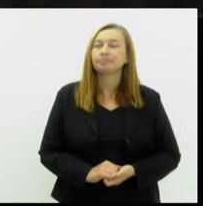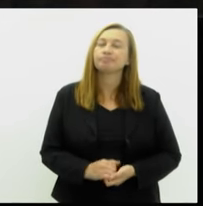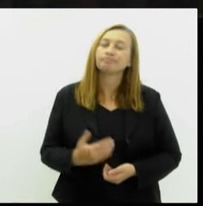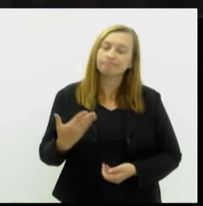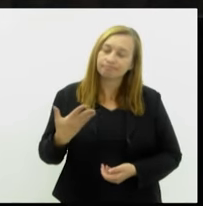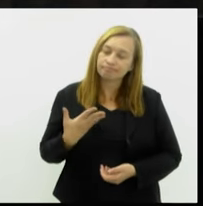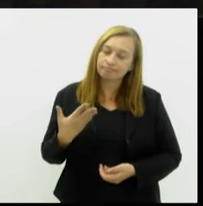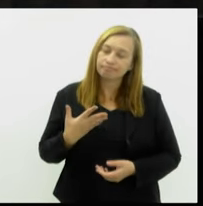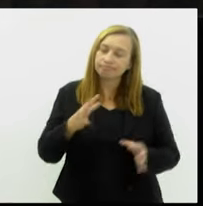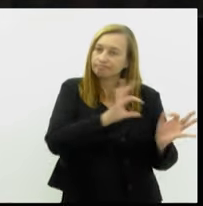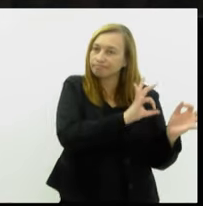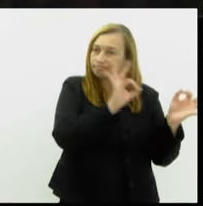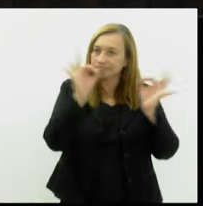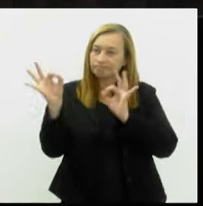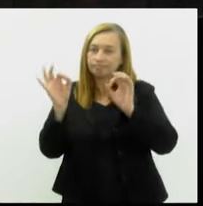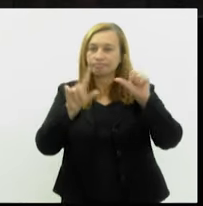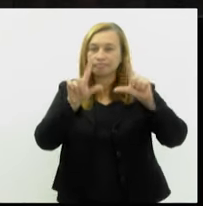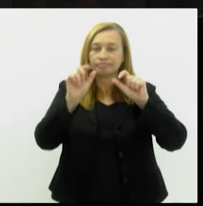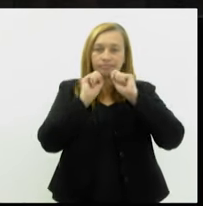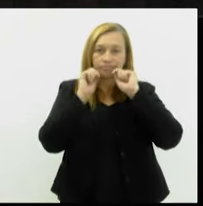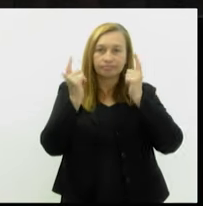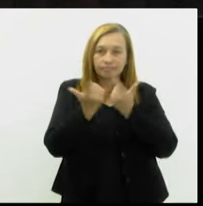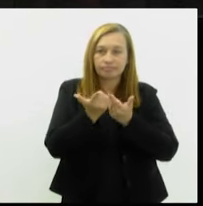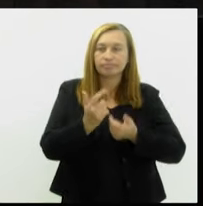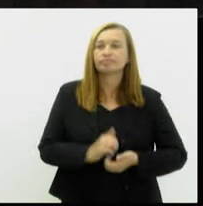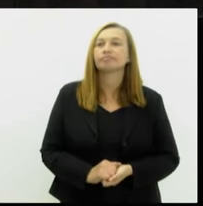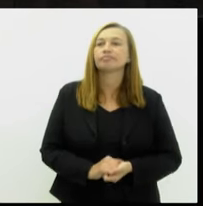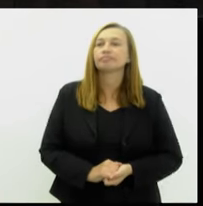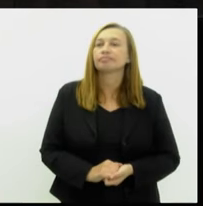amigos que nos assistem pela TV Alerj e